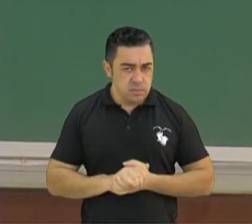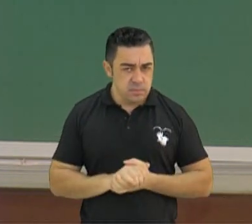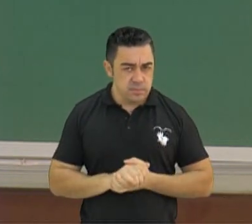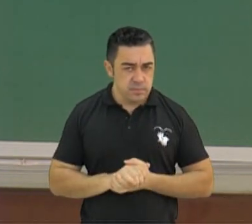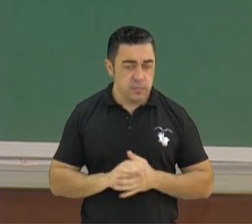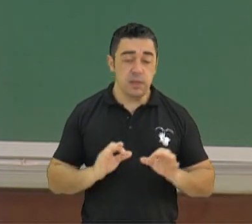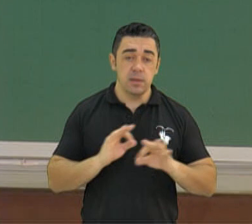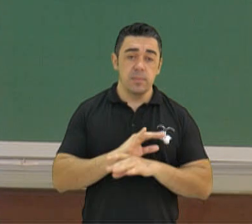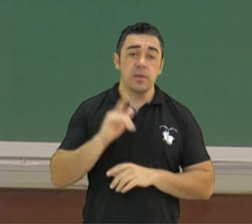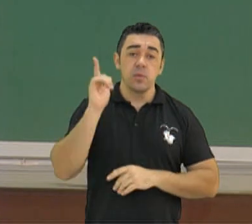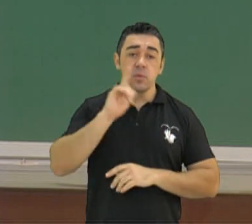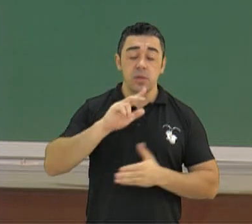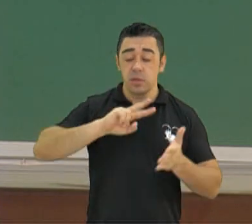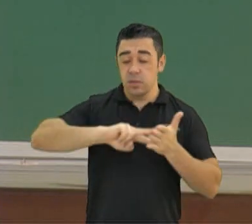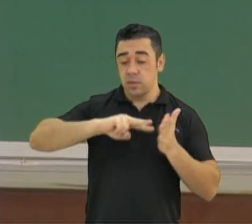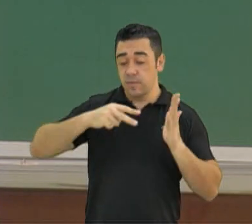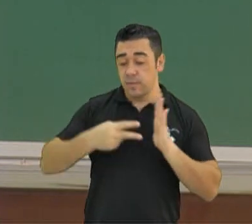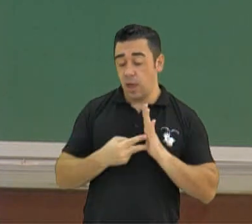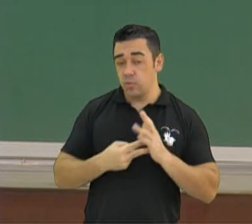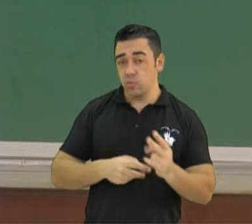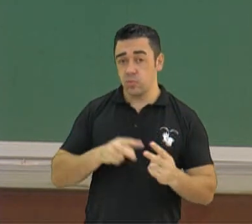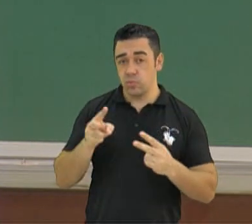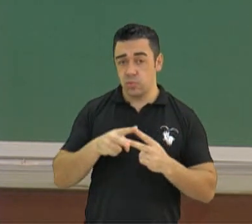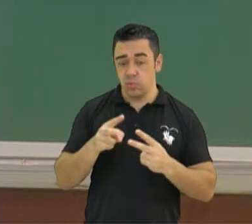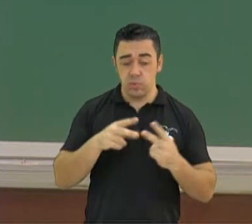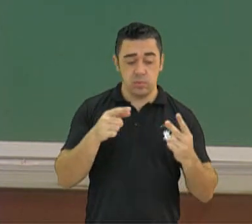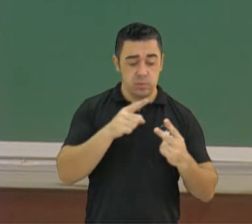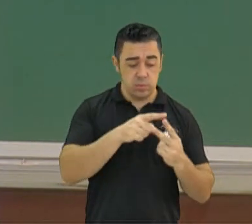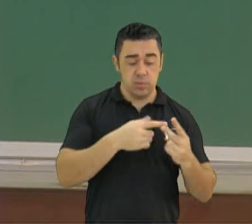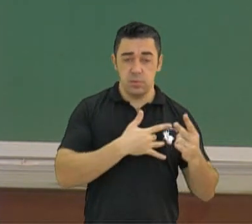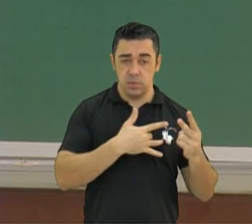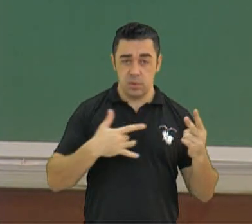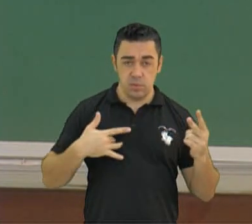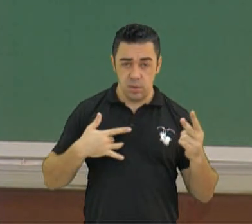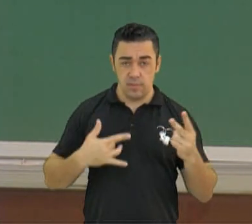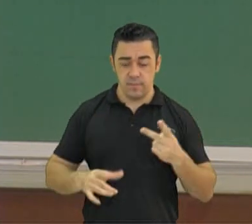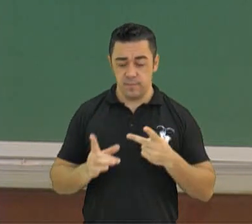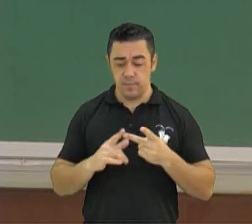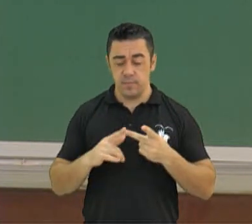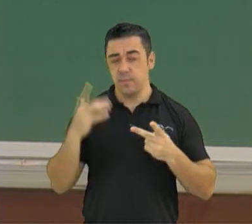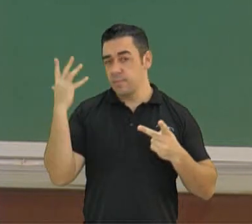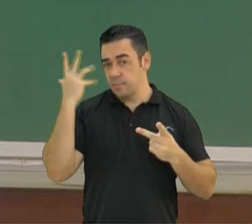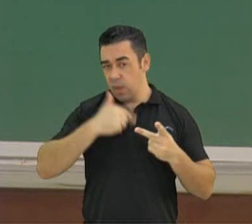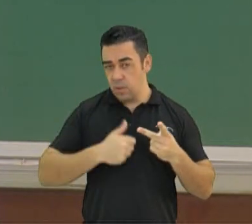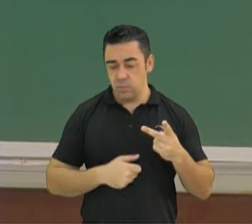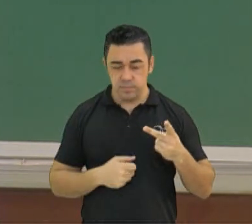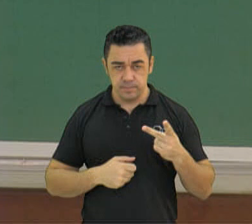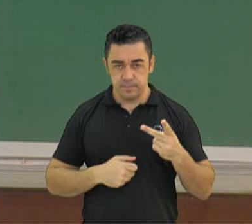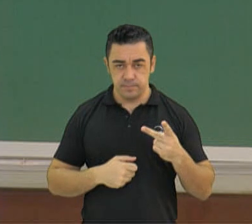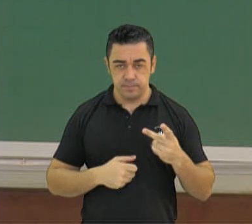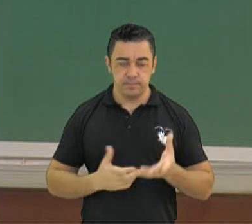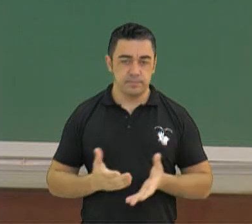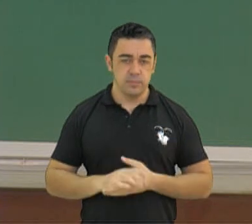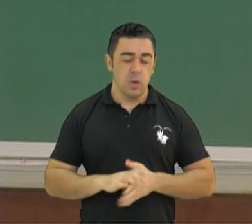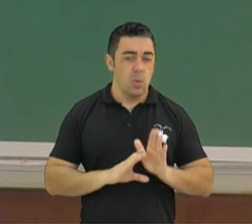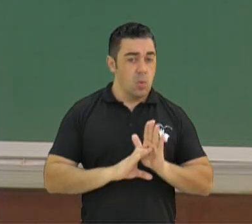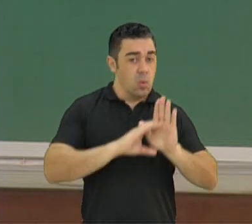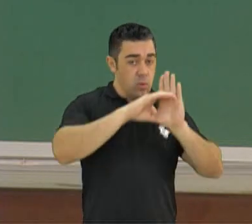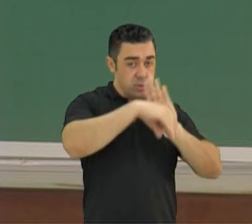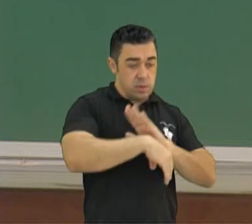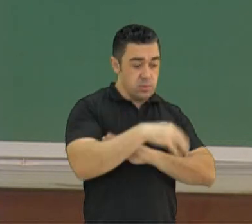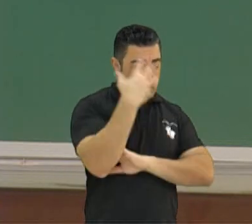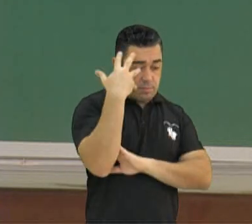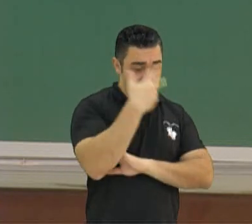Termina por adquirir o duplo significado de ser saudável e belo. Então, o conceito de beleza e de